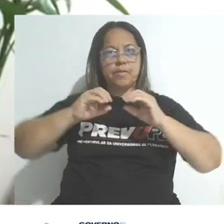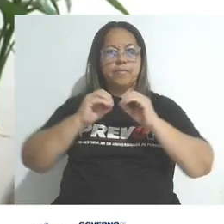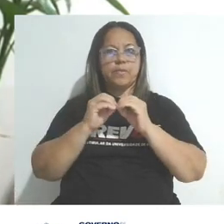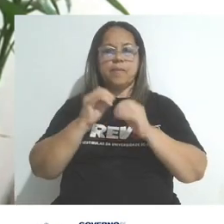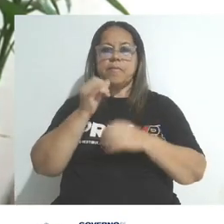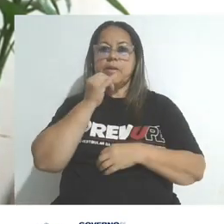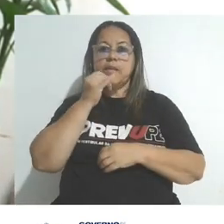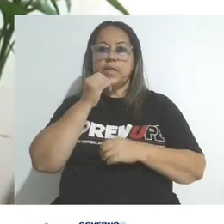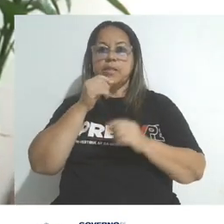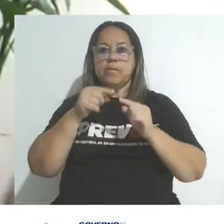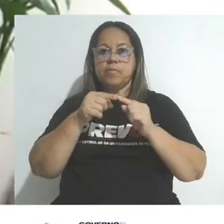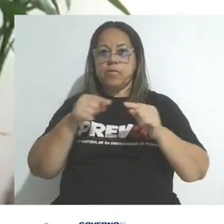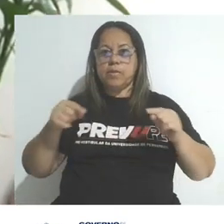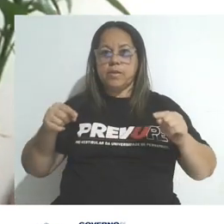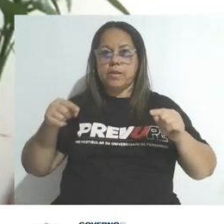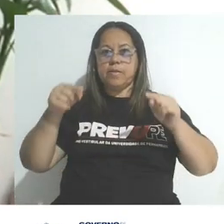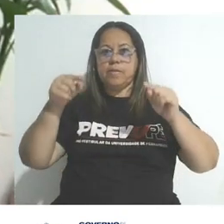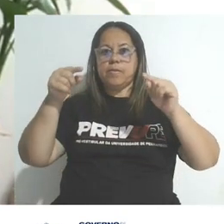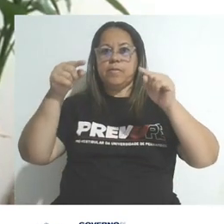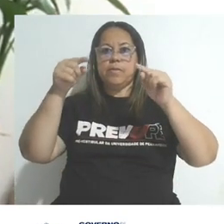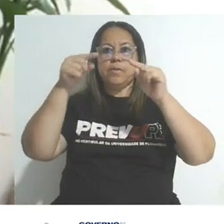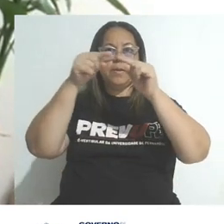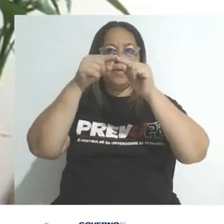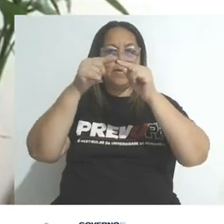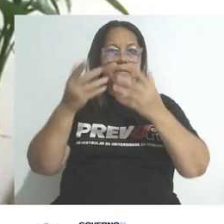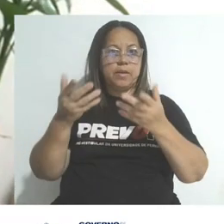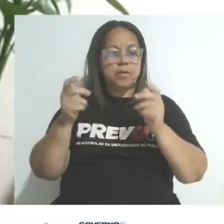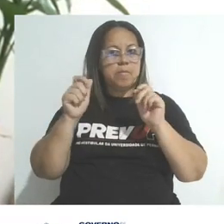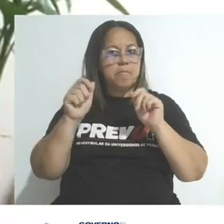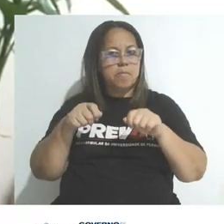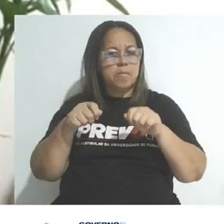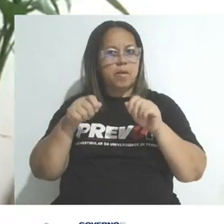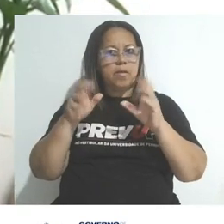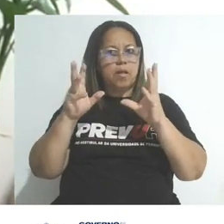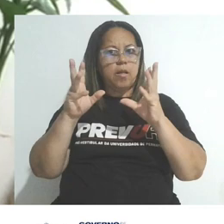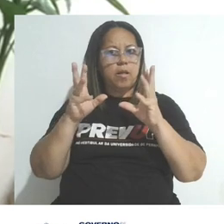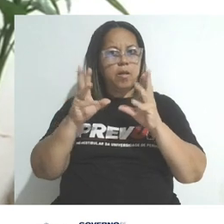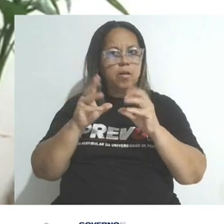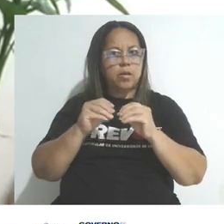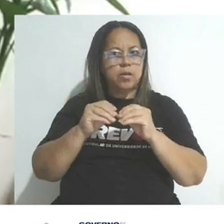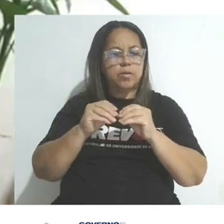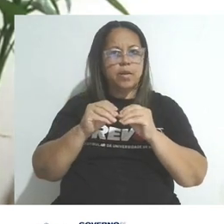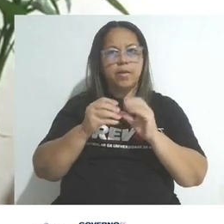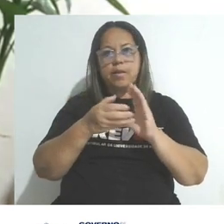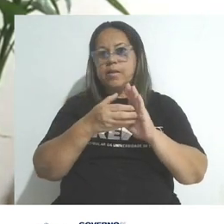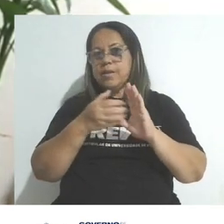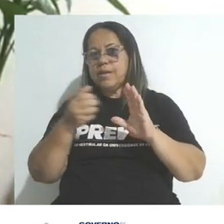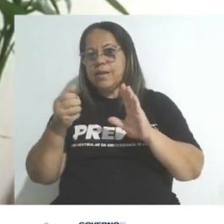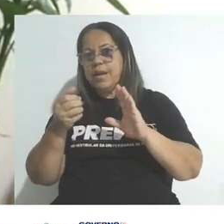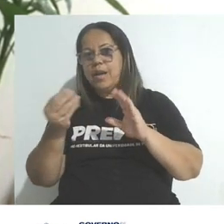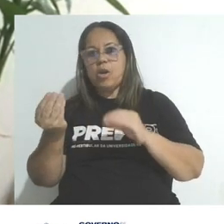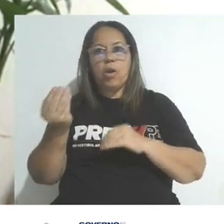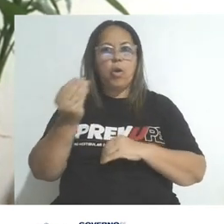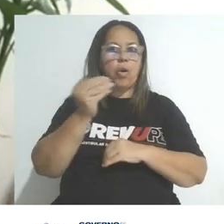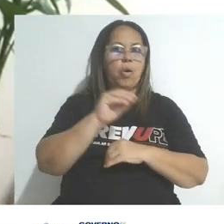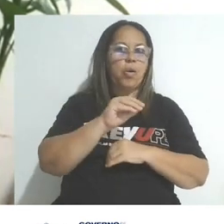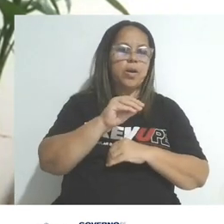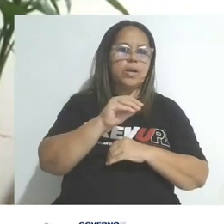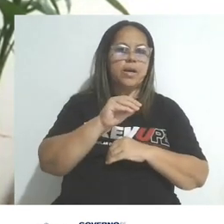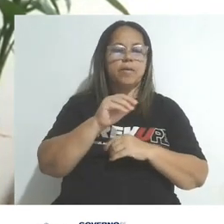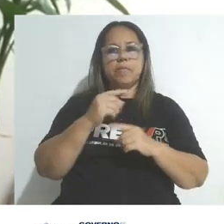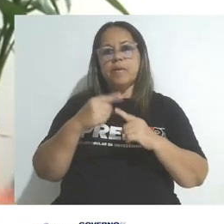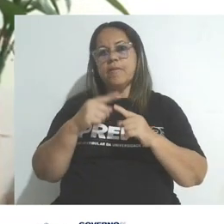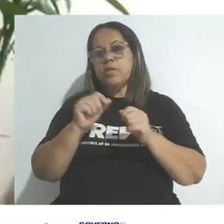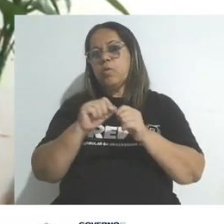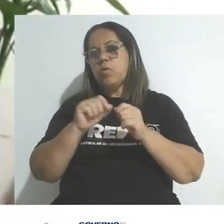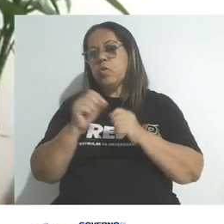trapézio, que a gente pode inclusive fazer decomposição e composição, tirar de um lado e colocar do outro lado, para poder a gente gerar uma